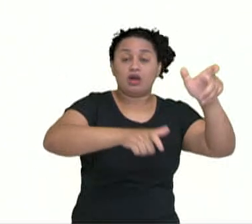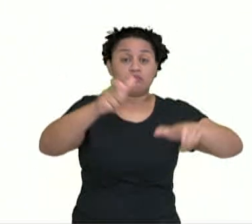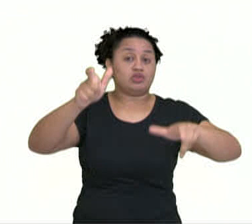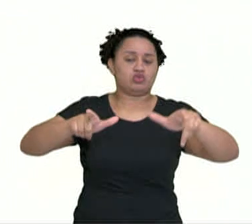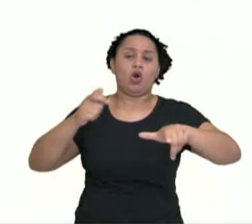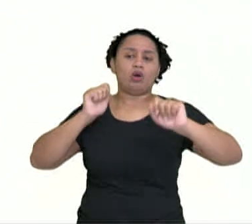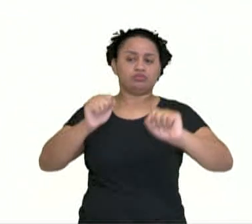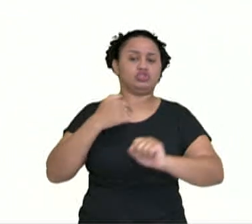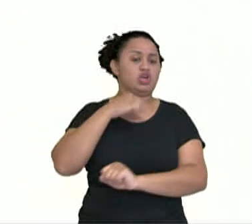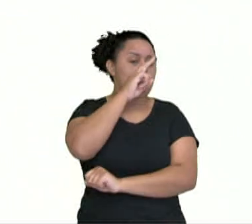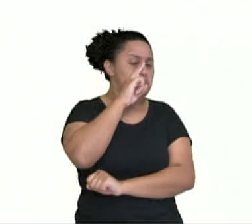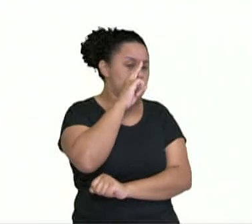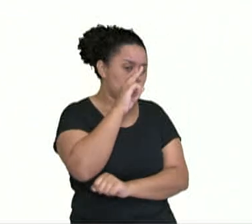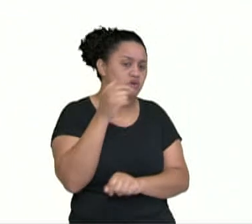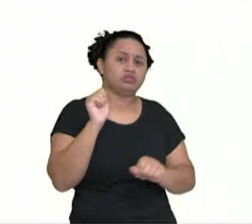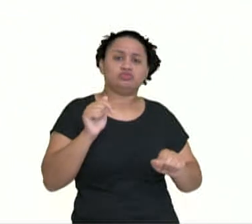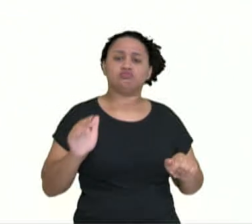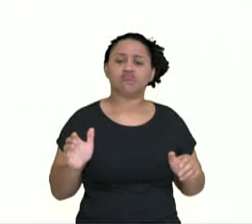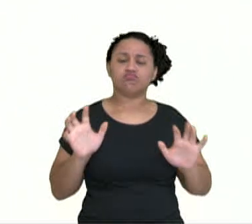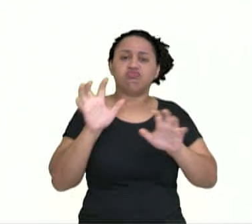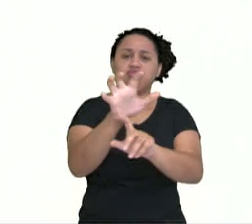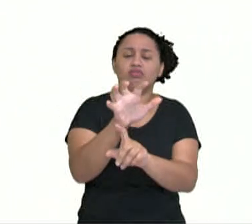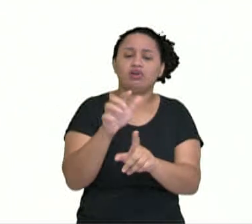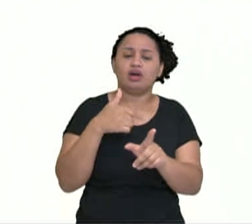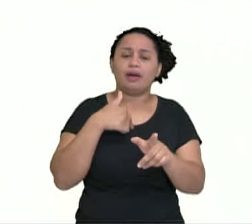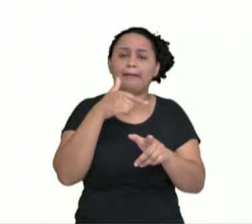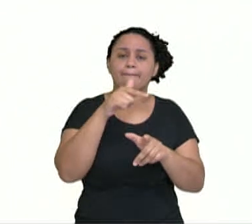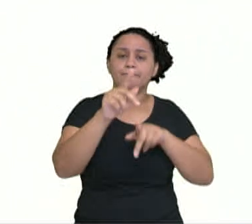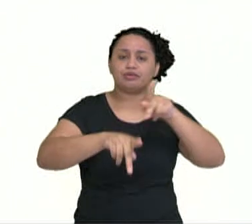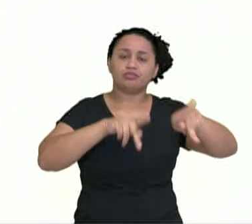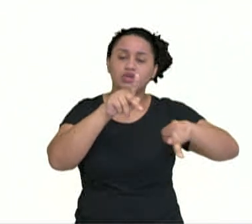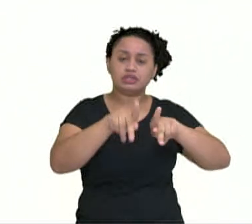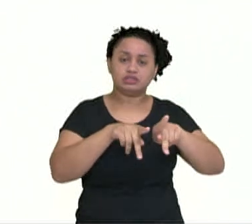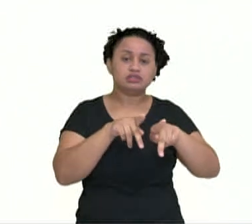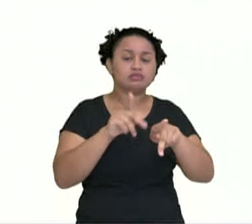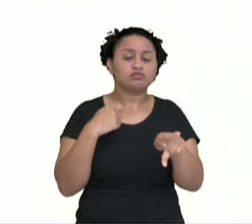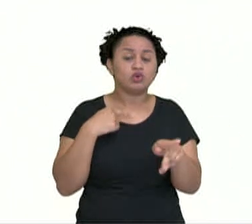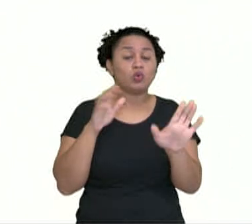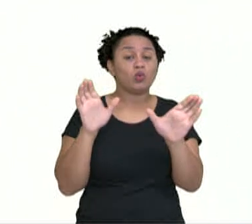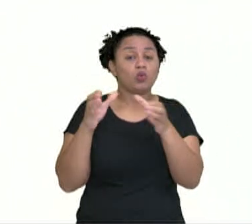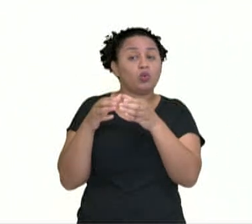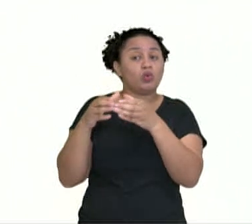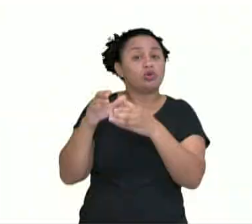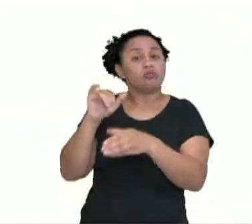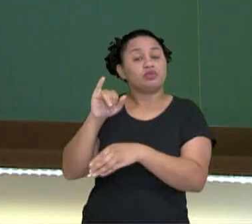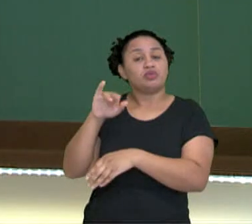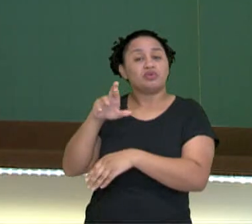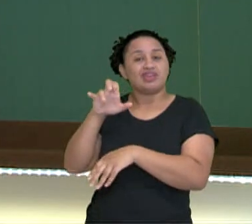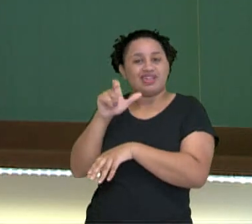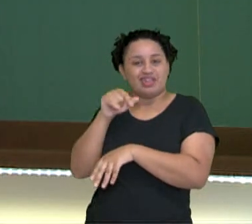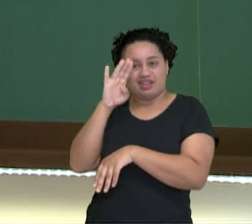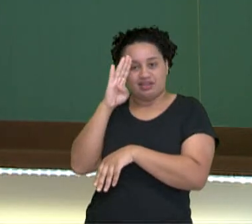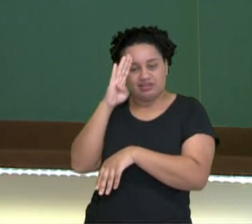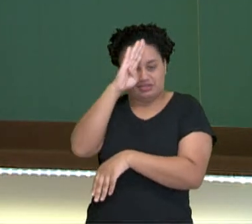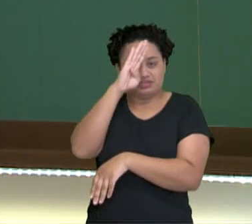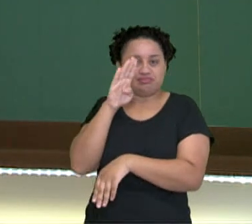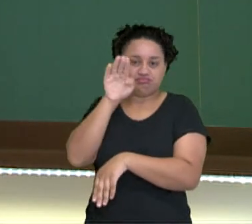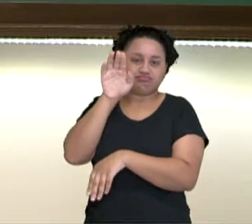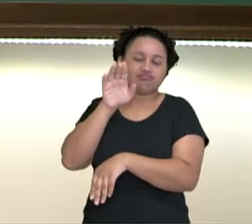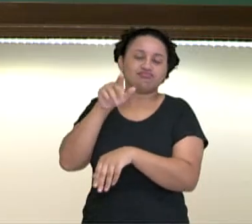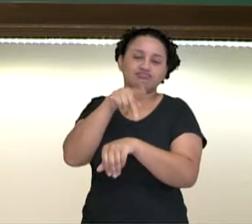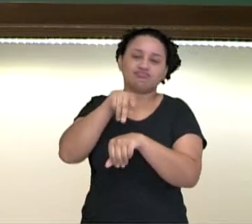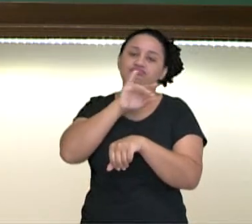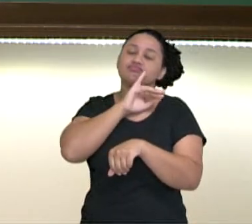né? Poderia estar atacando a população, fazendo parte desse IRA, que era esse exército, né, dos